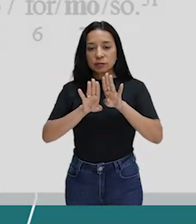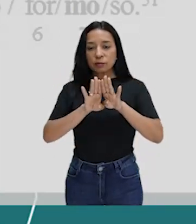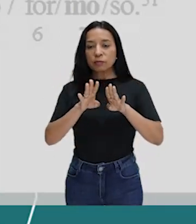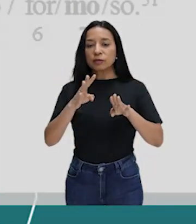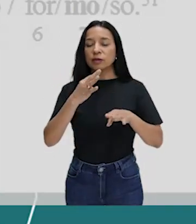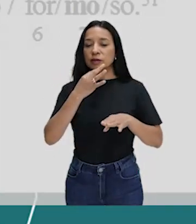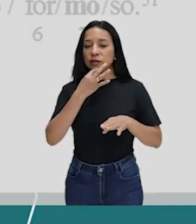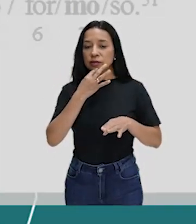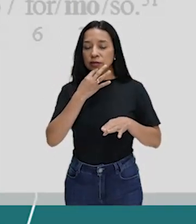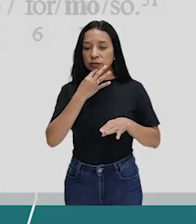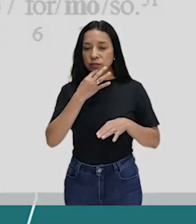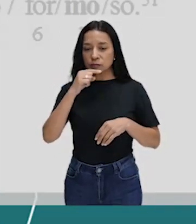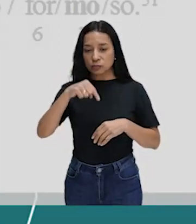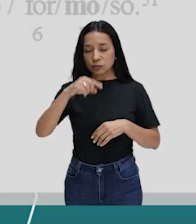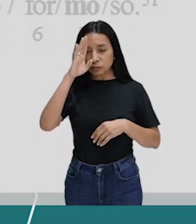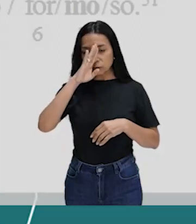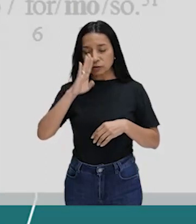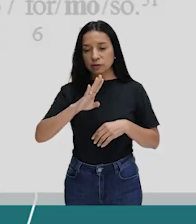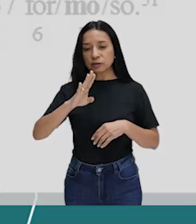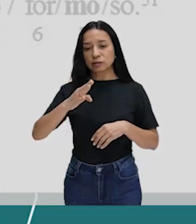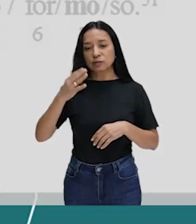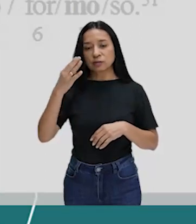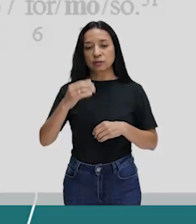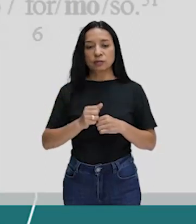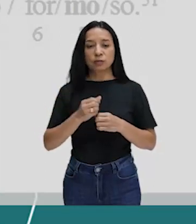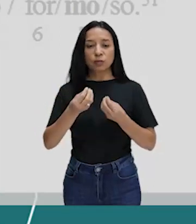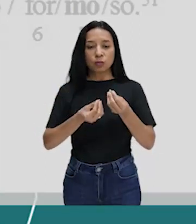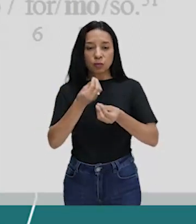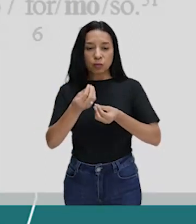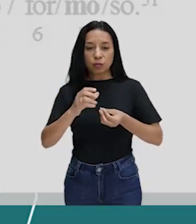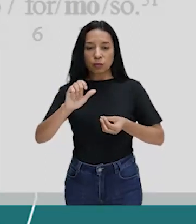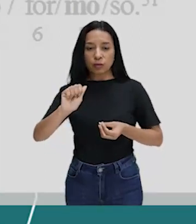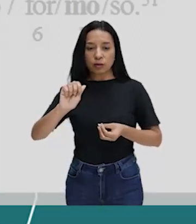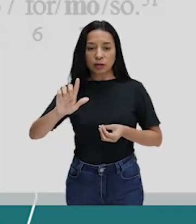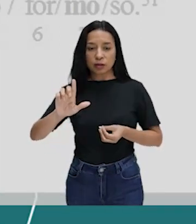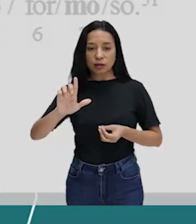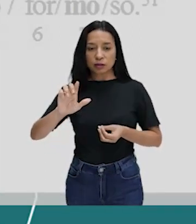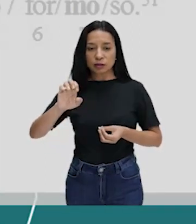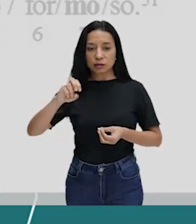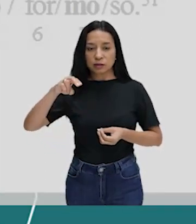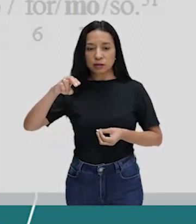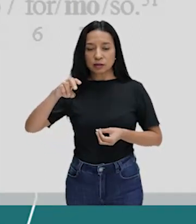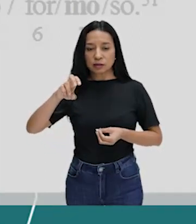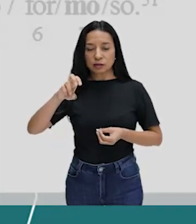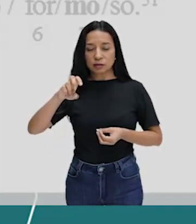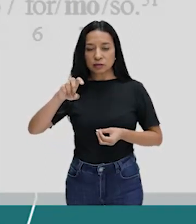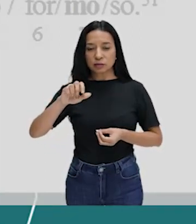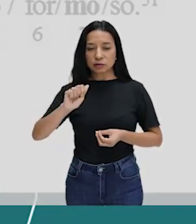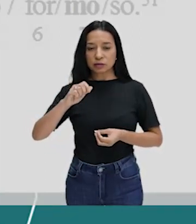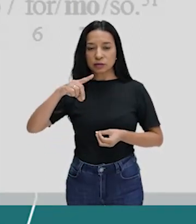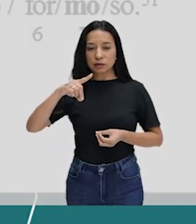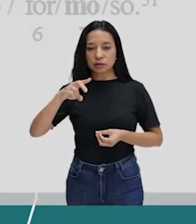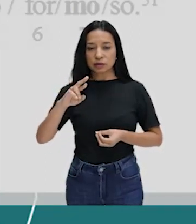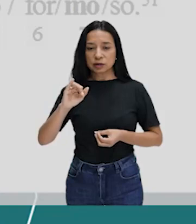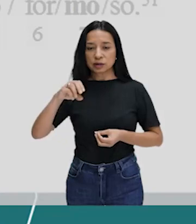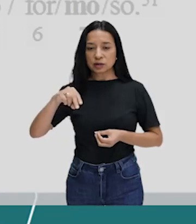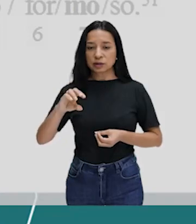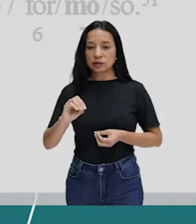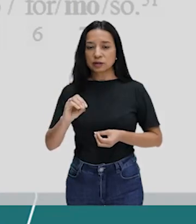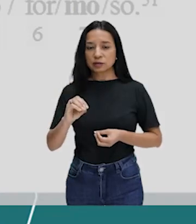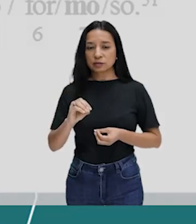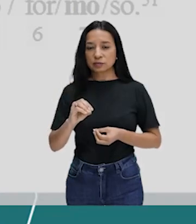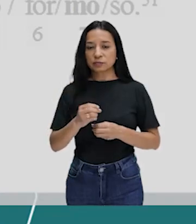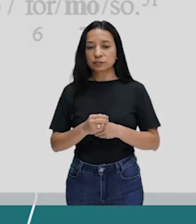alexandrino clássico ou alexandrino francês, sendo um tipo de verso aparente em poesias, bem